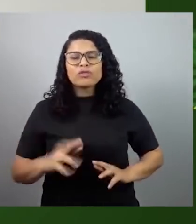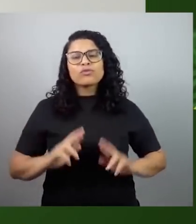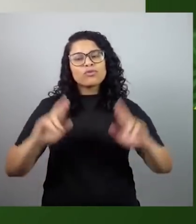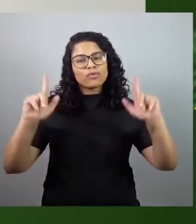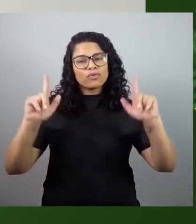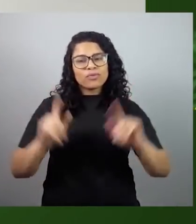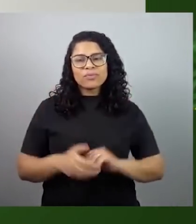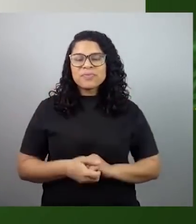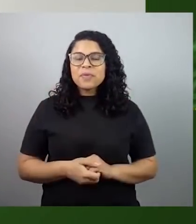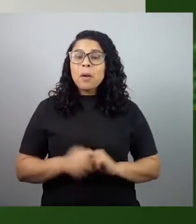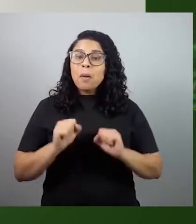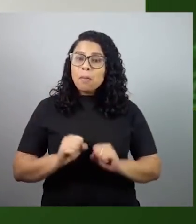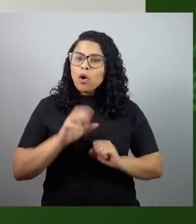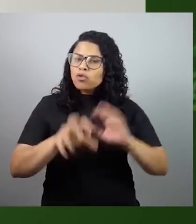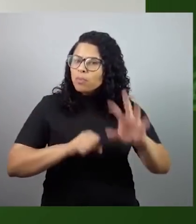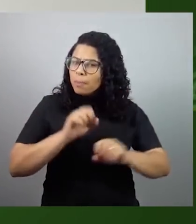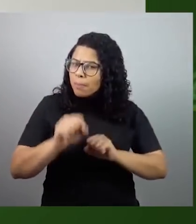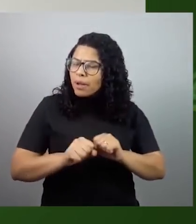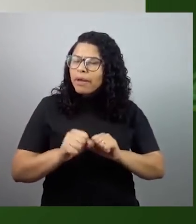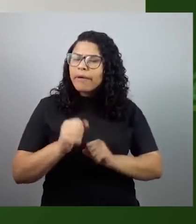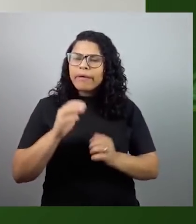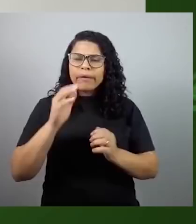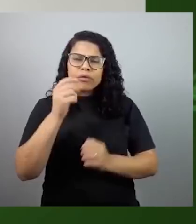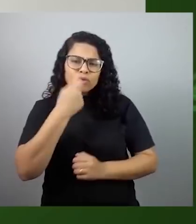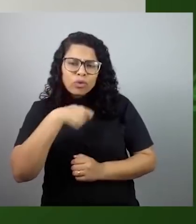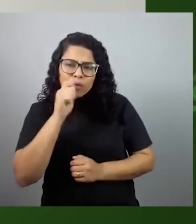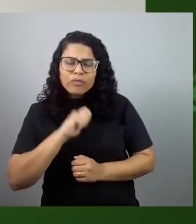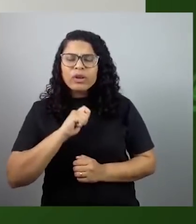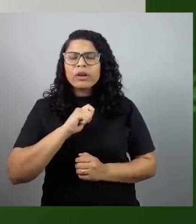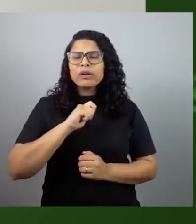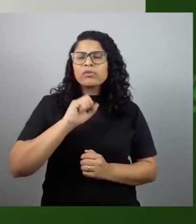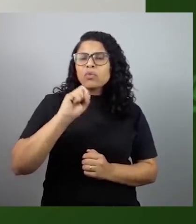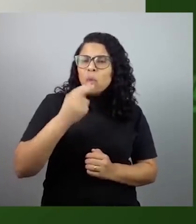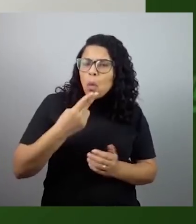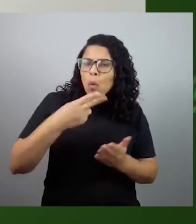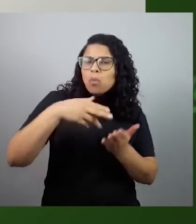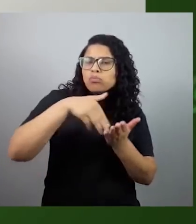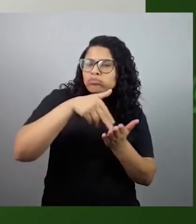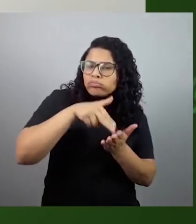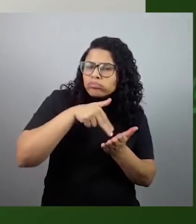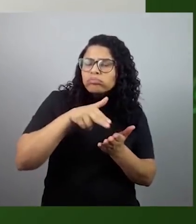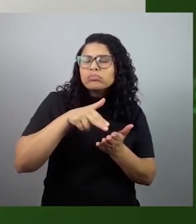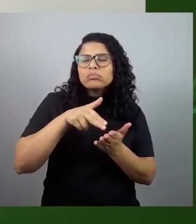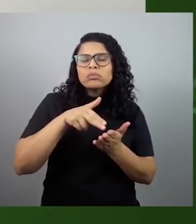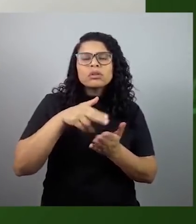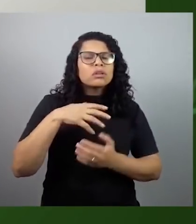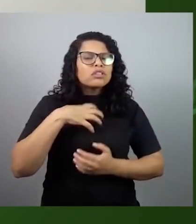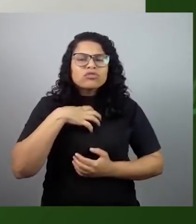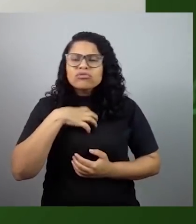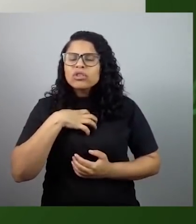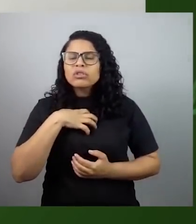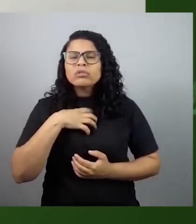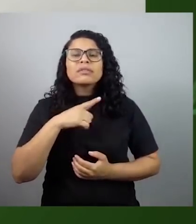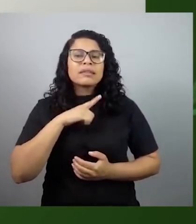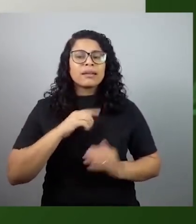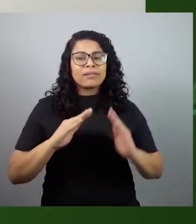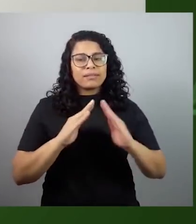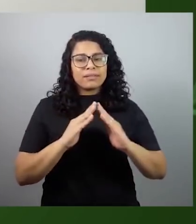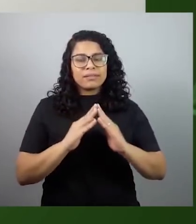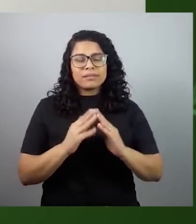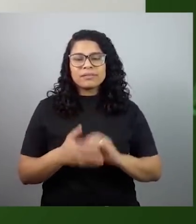na sua casa você pode pegar pote de sorvete, de margarina, o pote que você tiver. A intenção aqui é que a